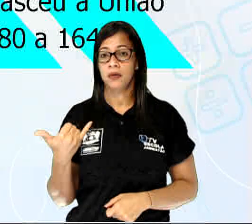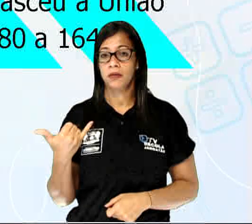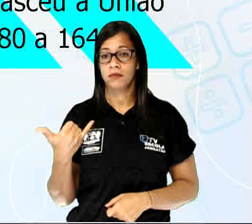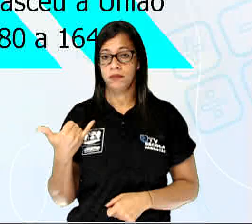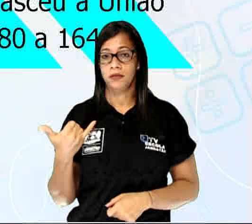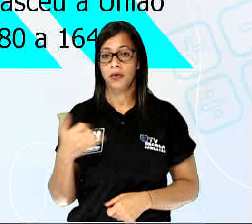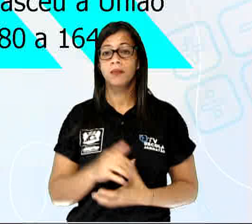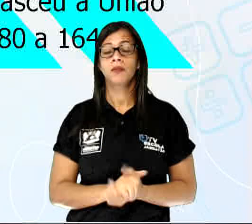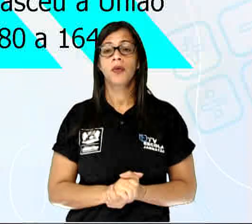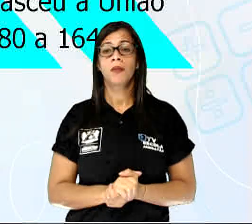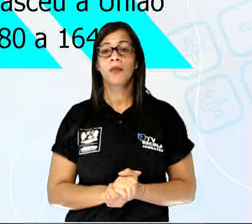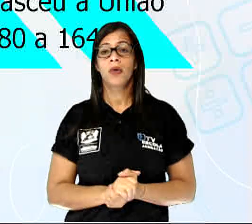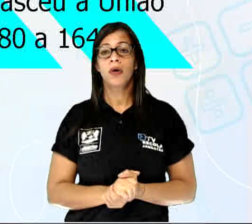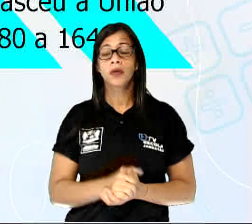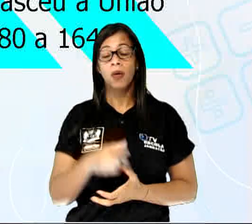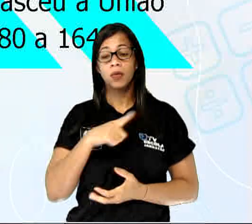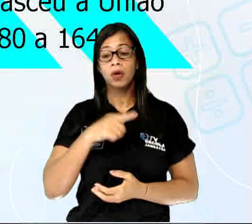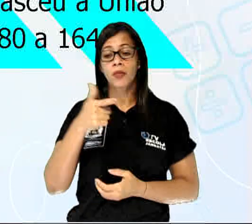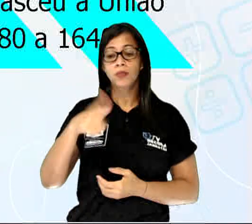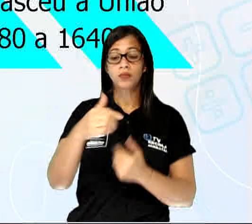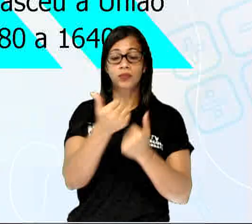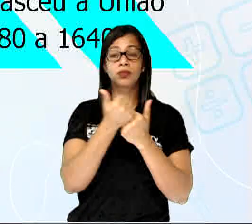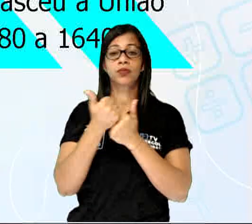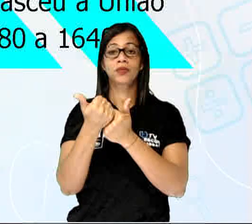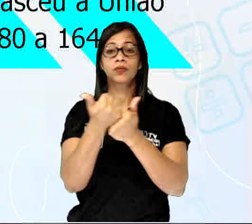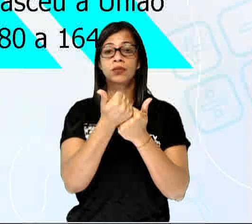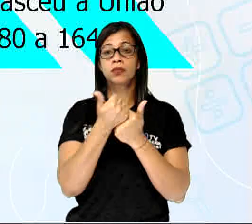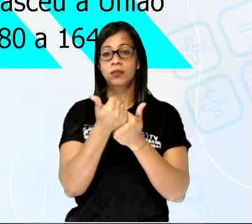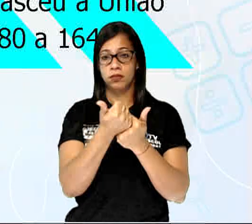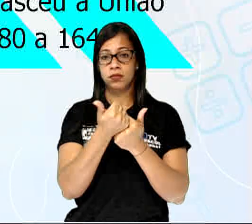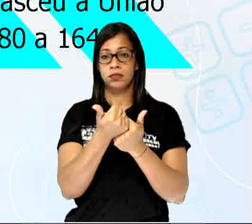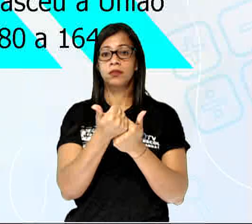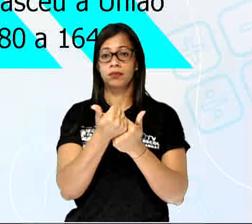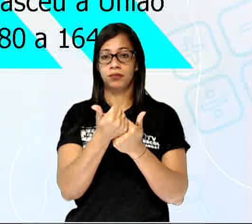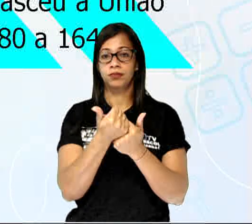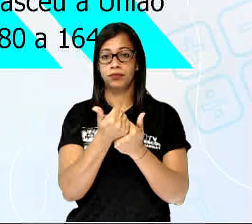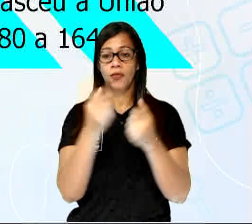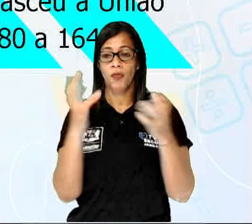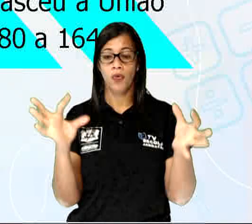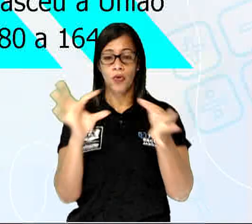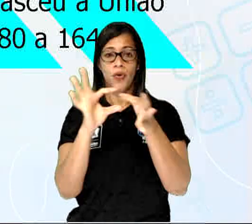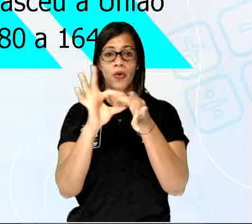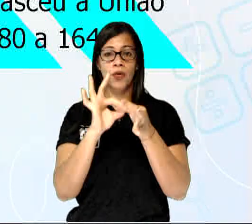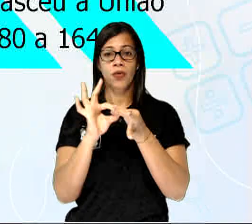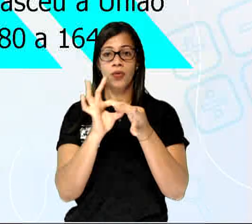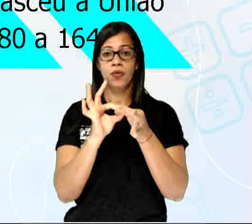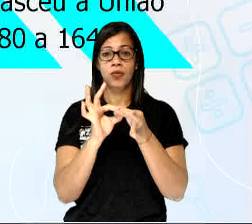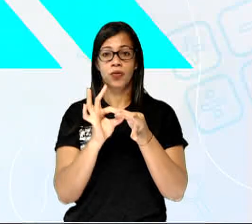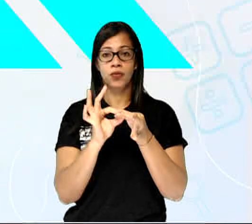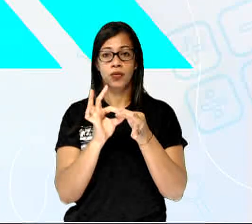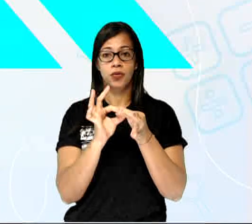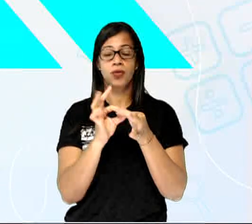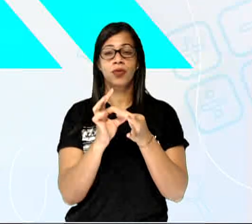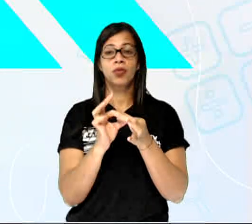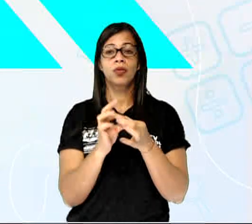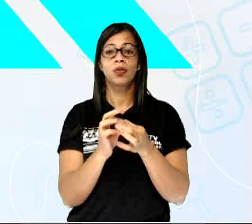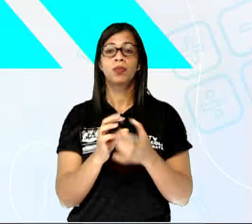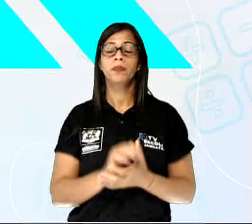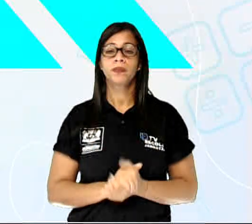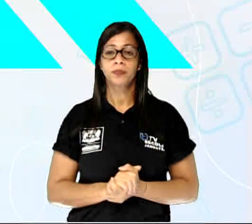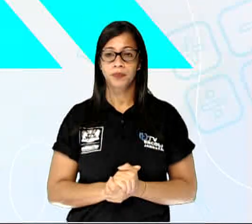Espanha, a reclamar o trono. Então Portugal se une com a Espanha e surge a União Ibérica, que dura de 1580 a